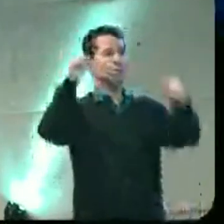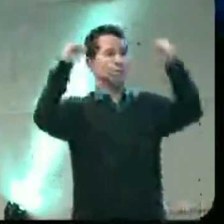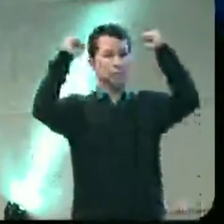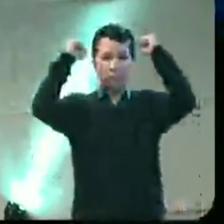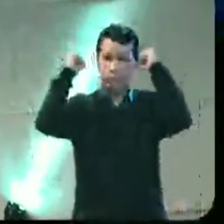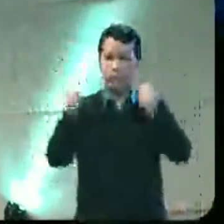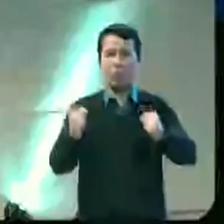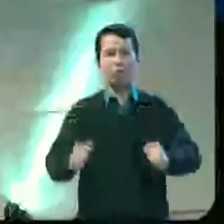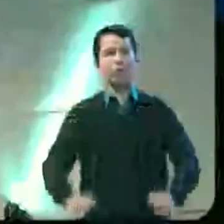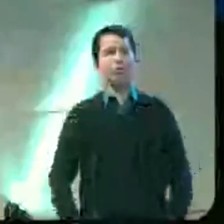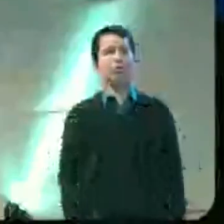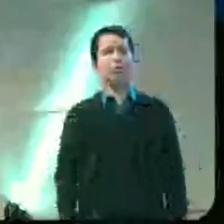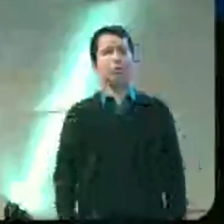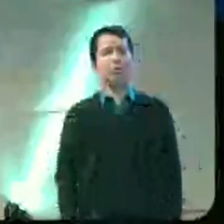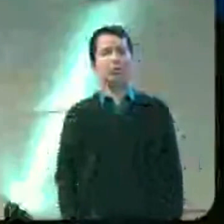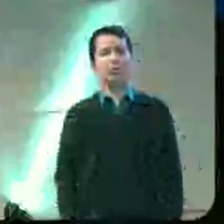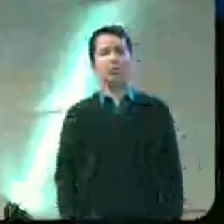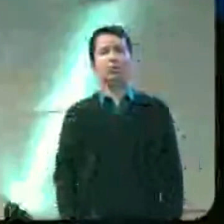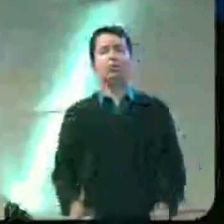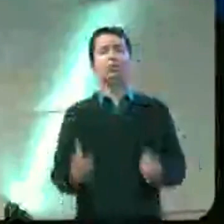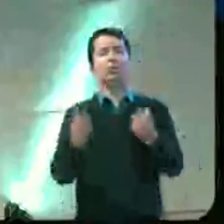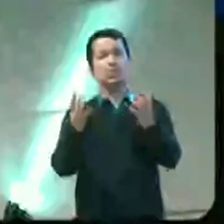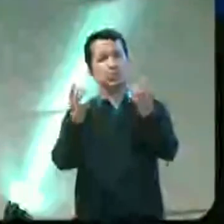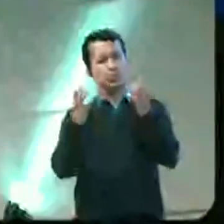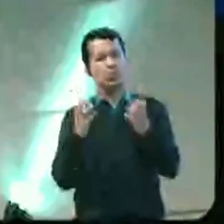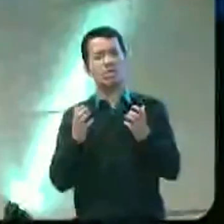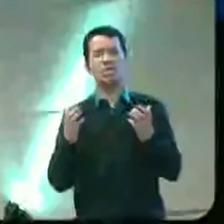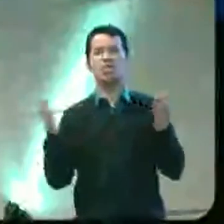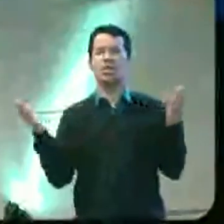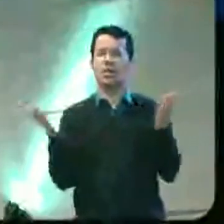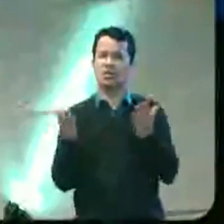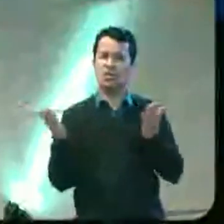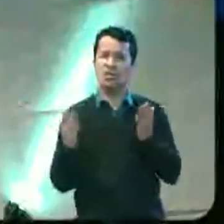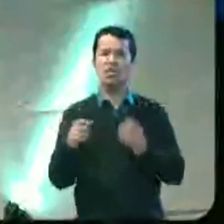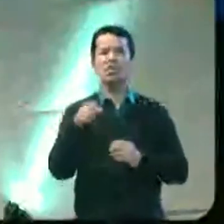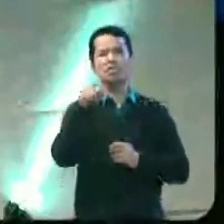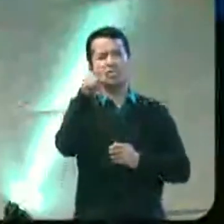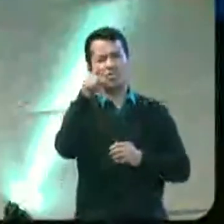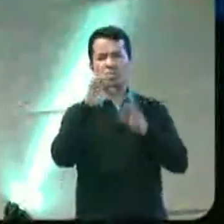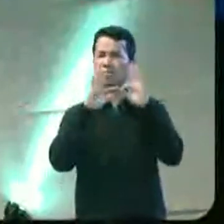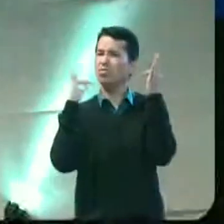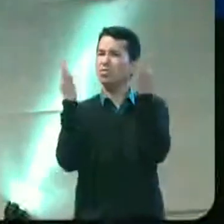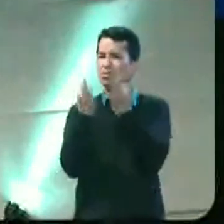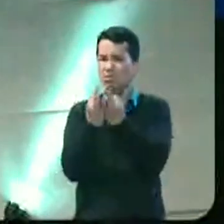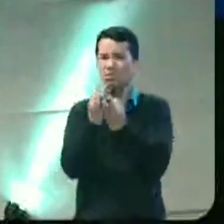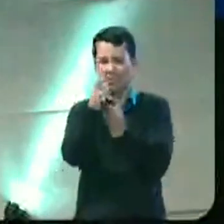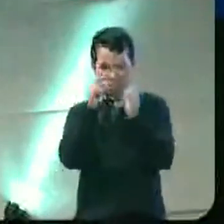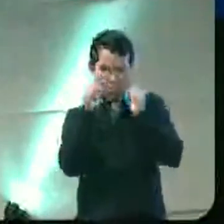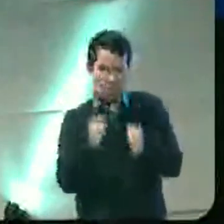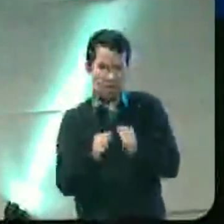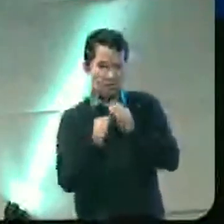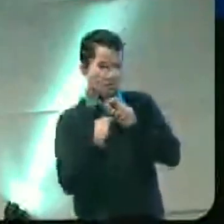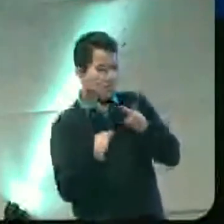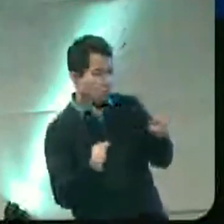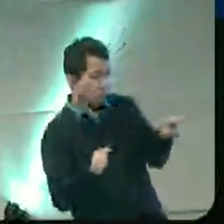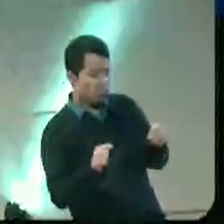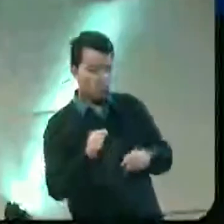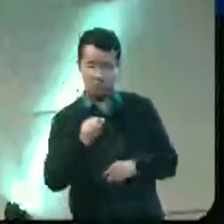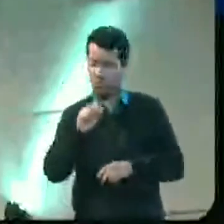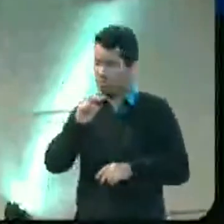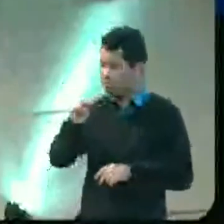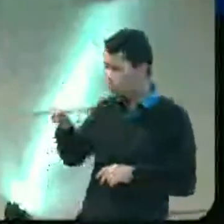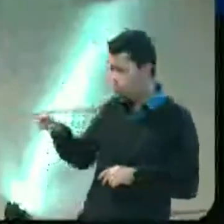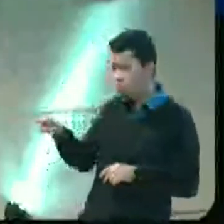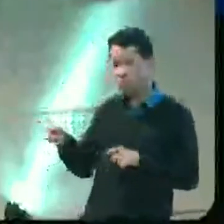um instante você olhe ao seu redor, aonde você está. Talvez você esteja com a sua família. Se você estiver sozinho, eu quero que você